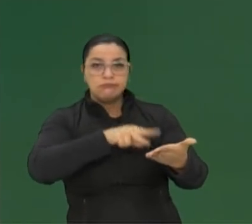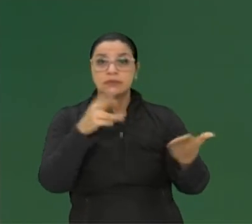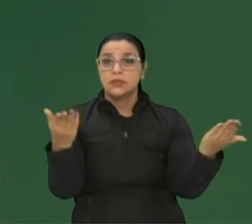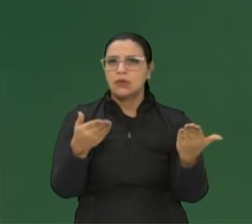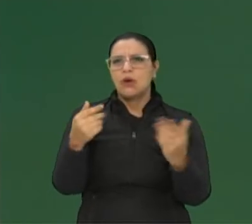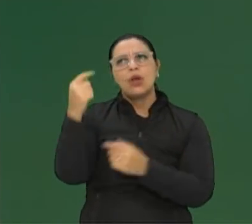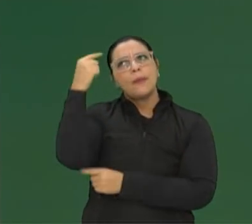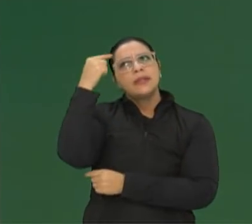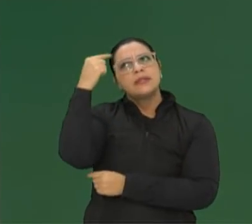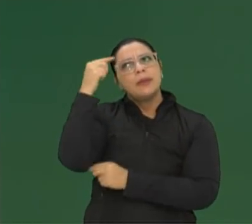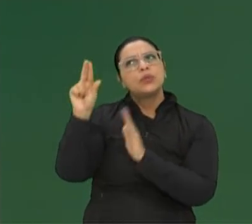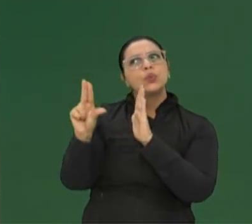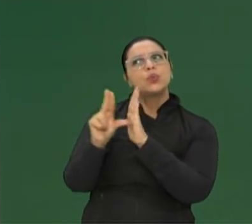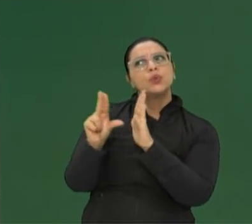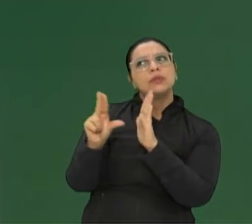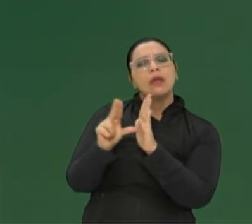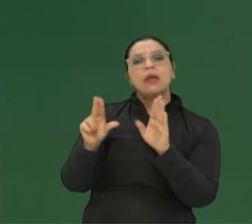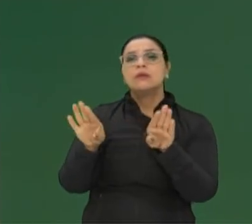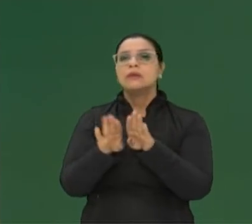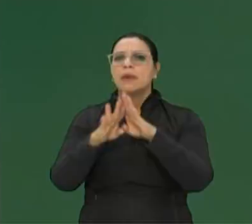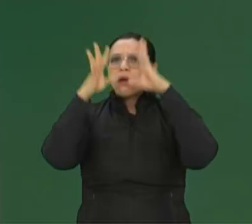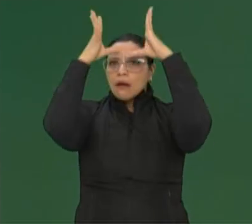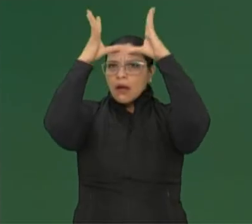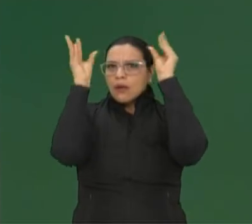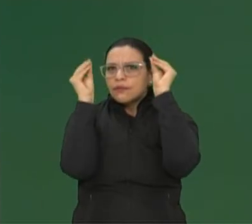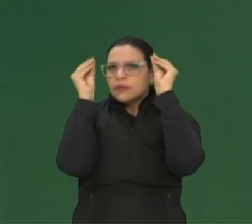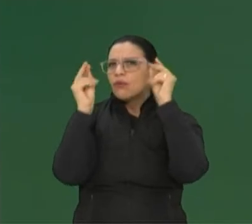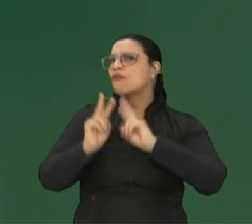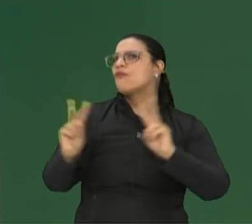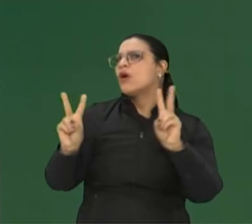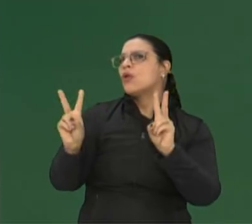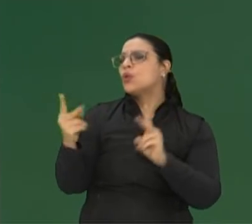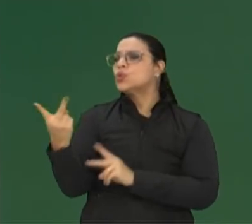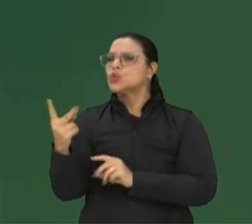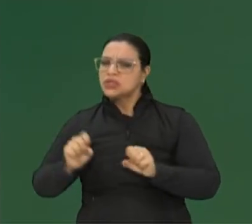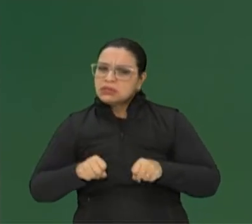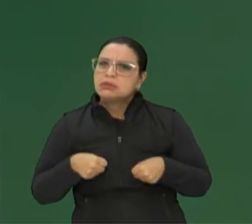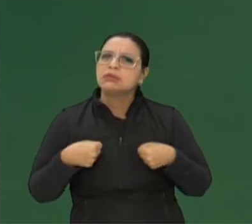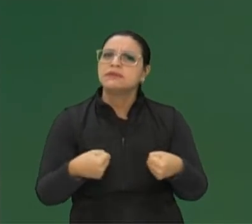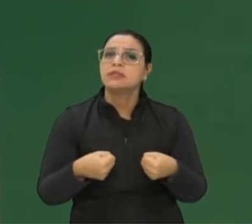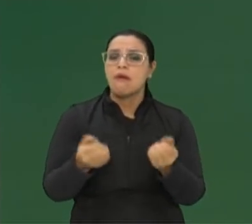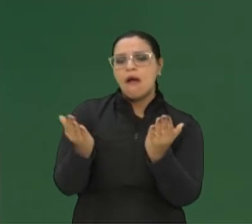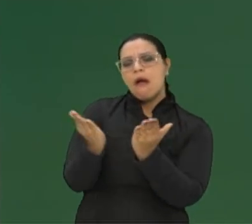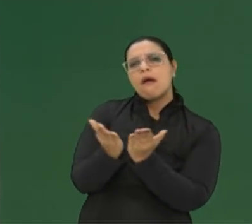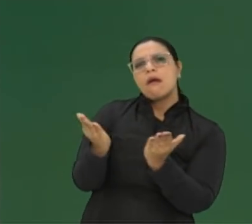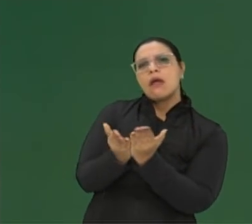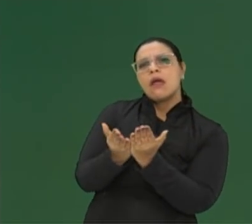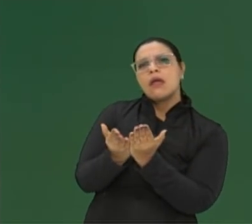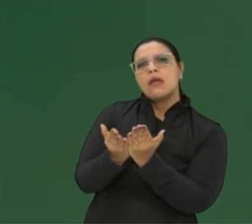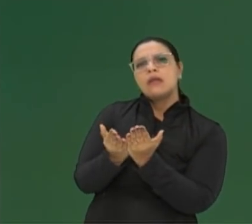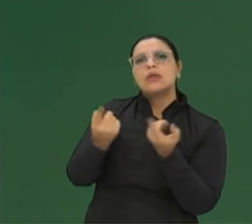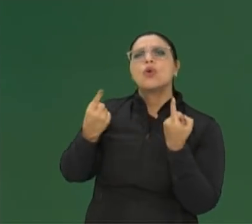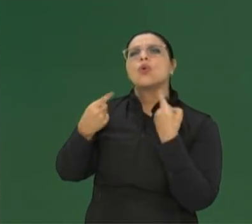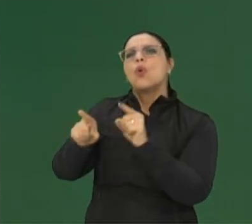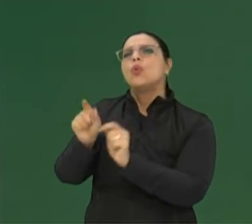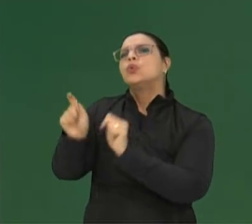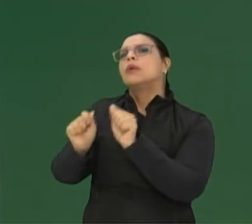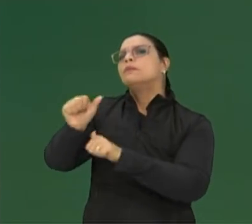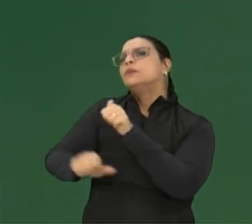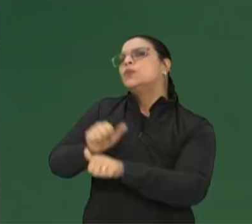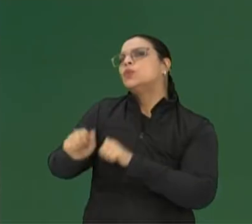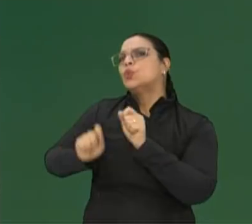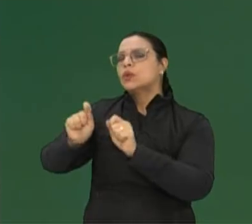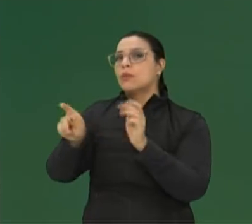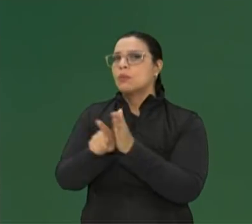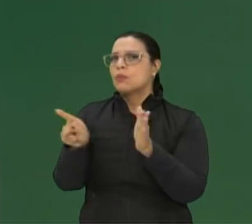tá? Do pensamento de Lutero e Calvino. Quais são os valores que eles defendiam, O protestantismo protestou contra o quê ali? Qual mudança que